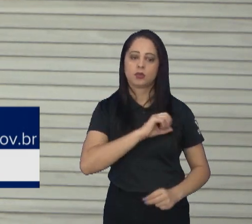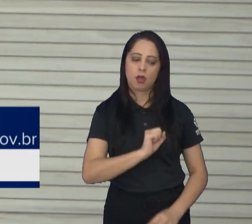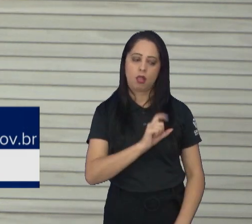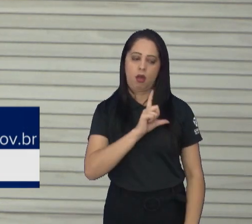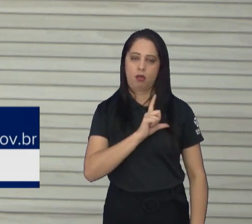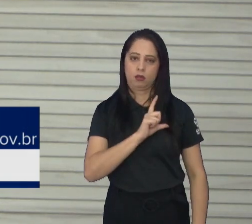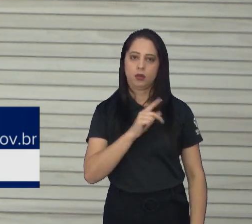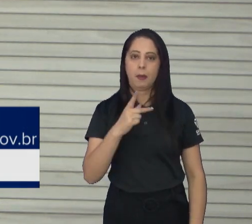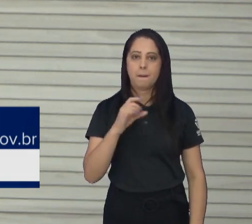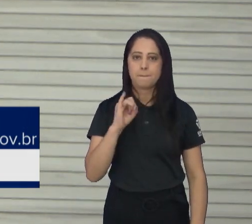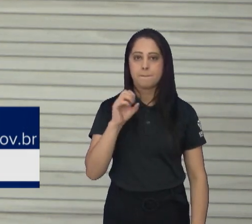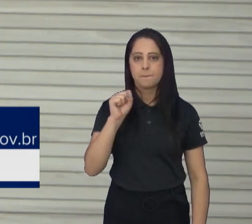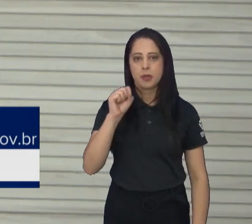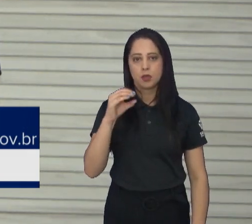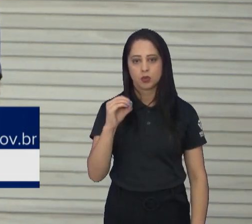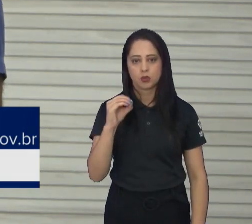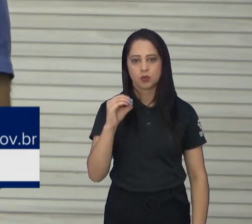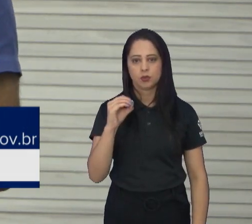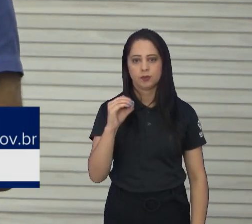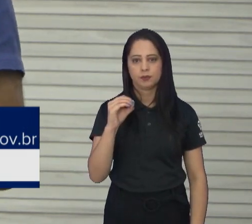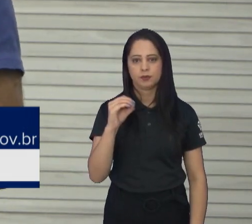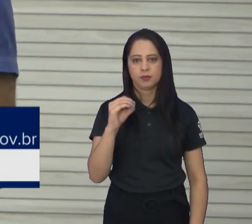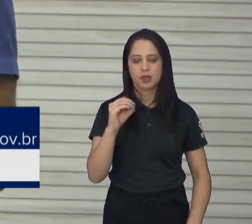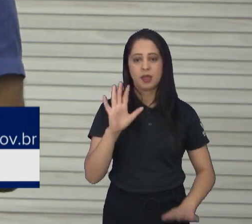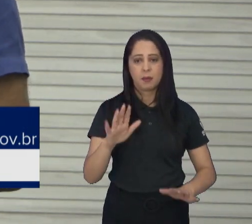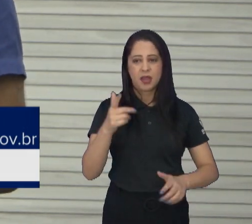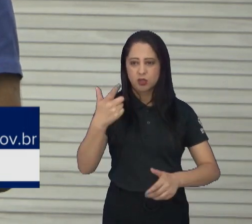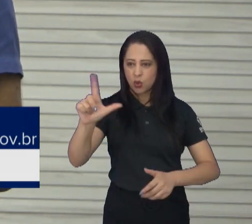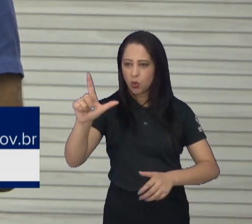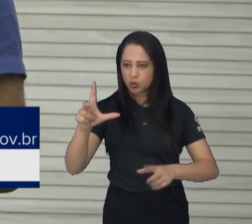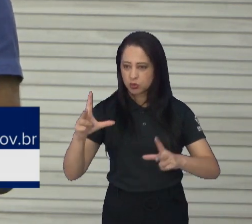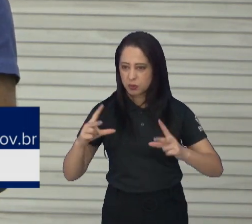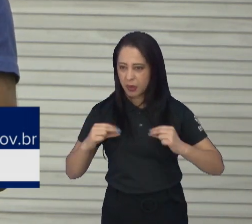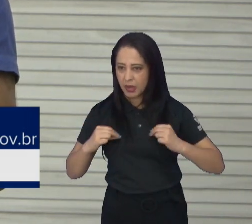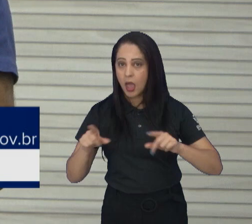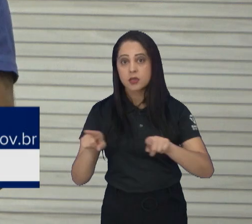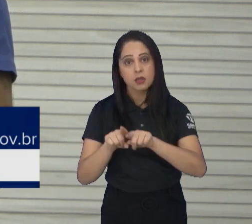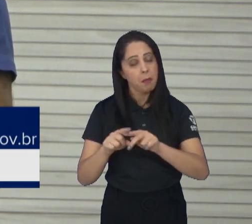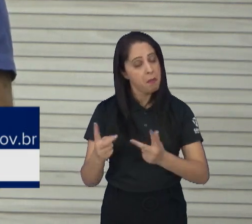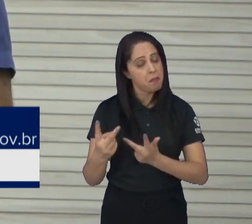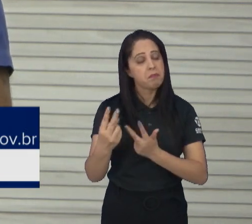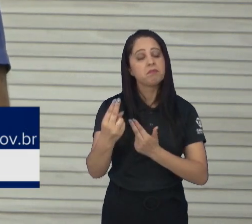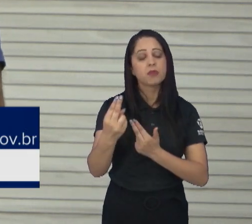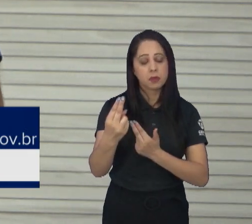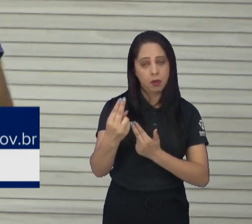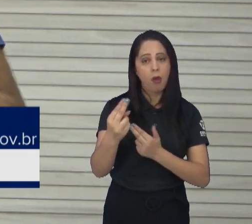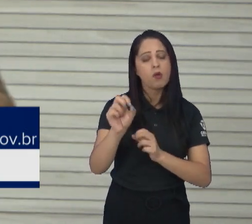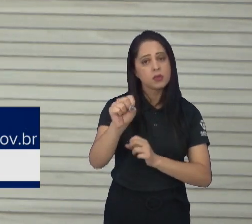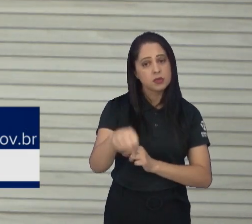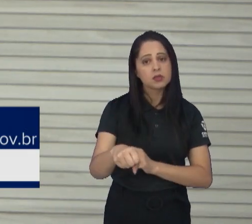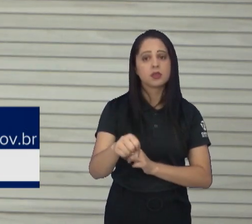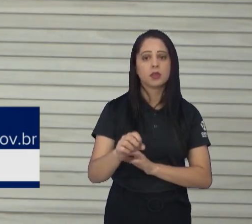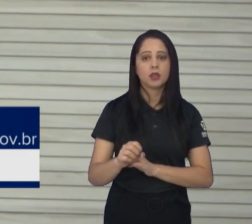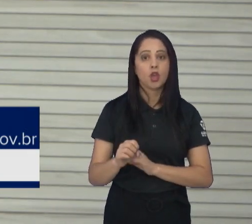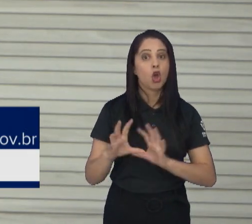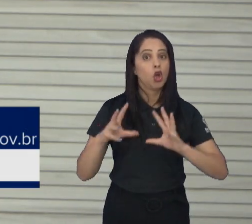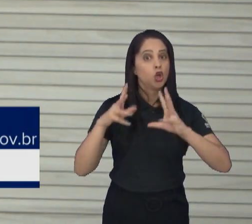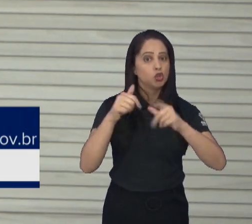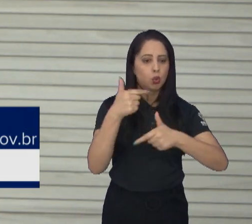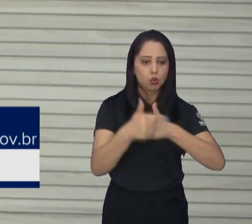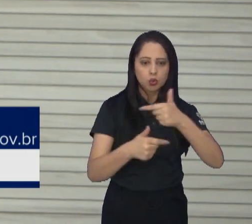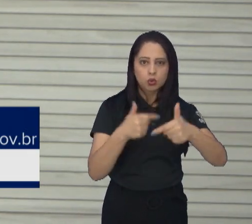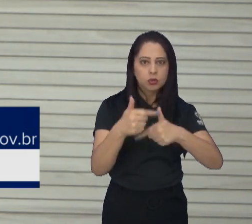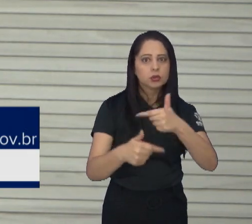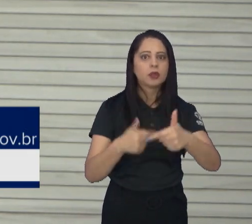piso. Vamos dizer que os outros não mereciam? Claro que não, merecia também. Né? Qual trabalhador que não